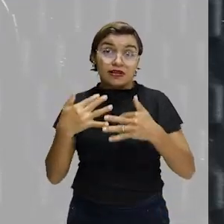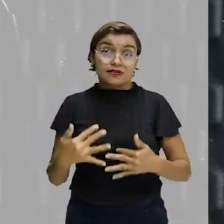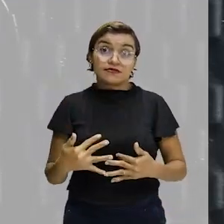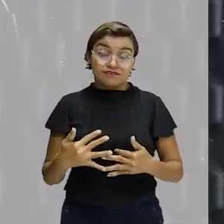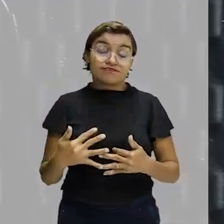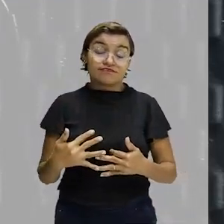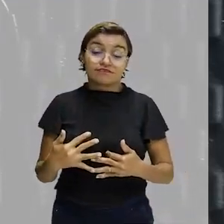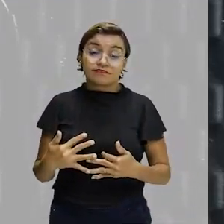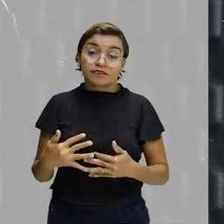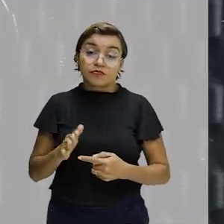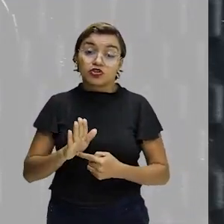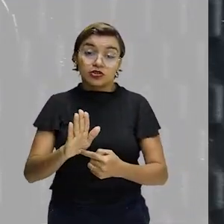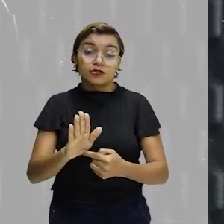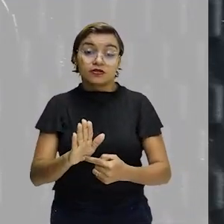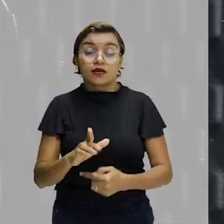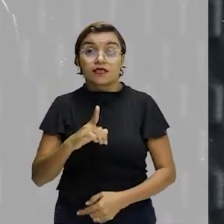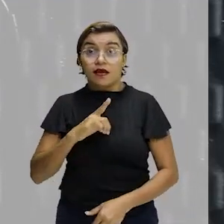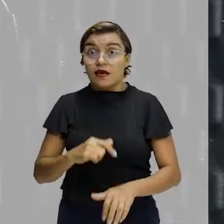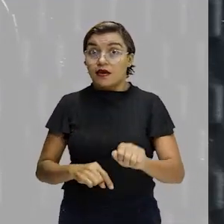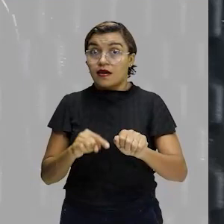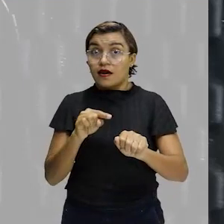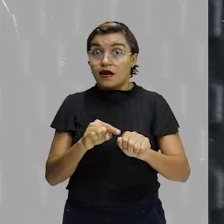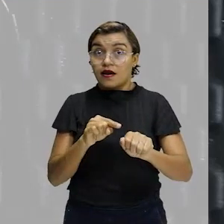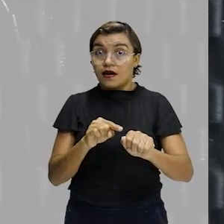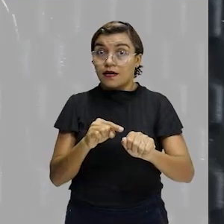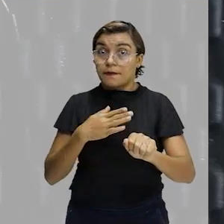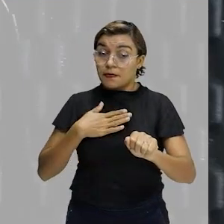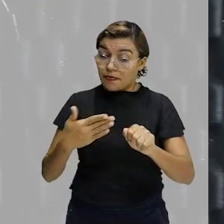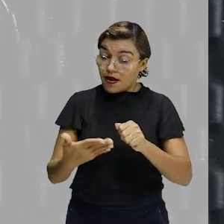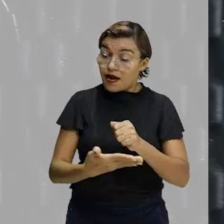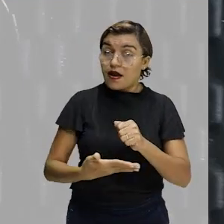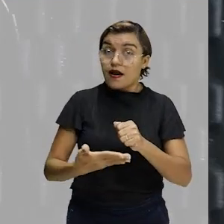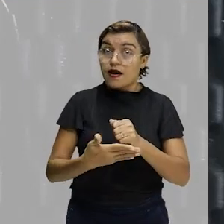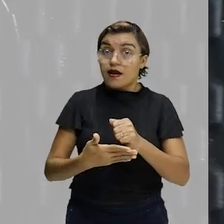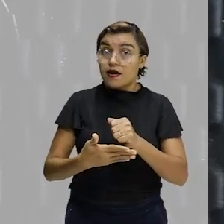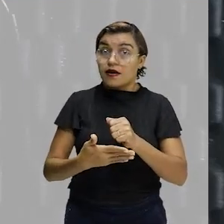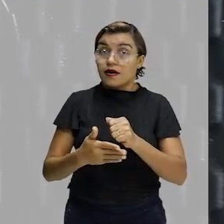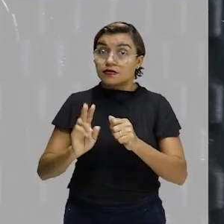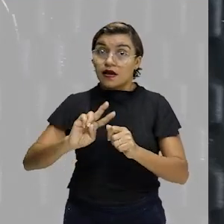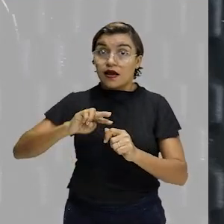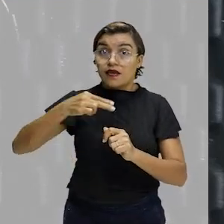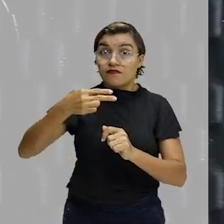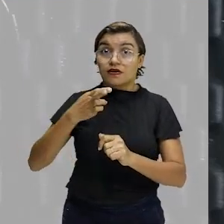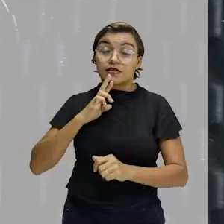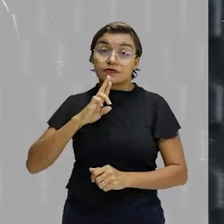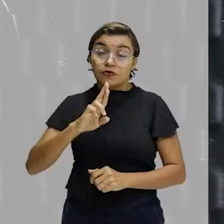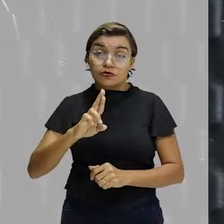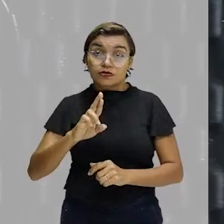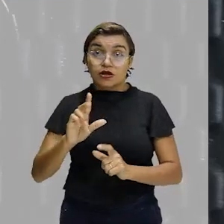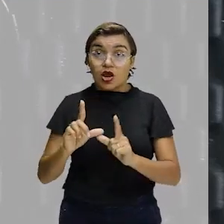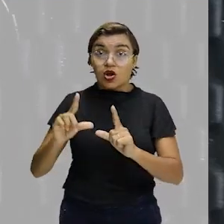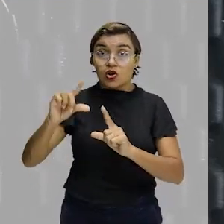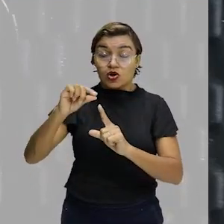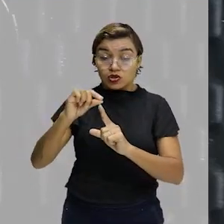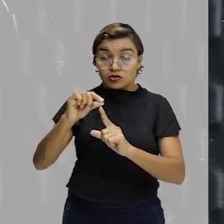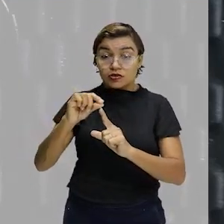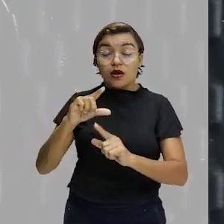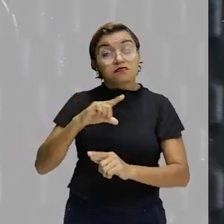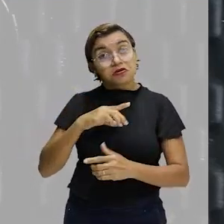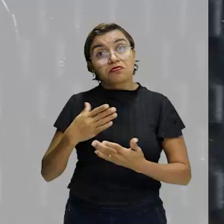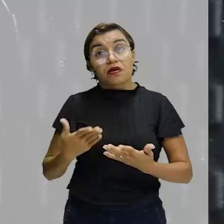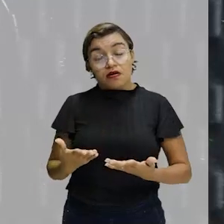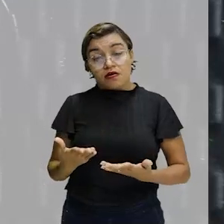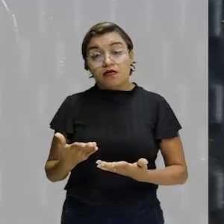fazendo, tá? Eu estou pegando o A, a minha base, elevado àquele resultado lá ao logaritmo, e isso, para